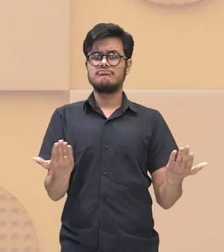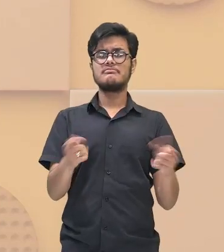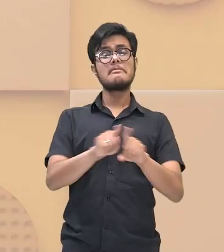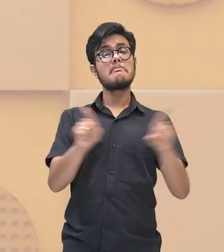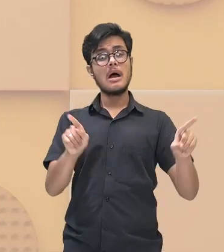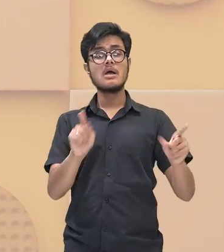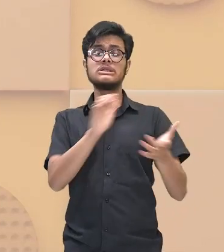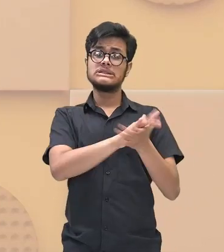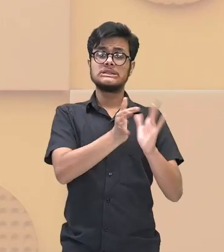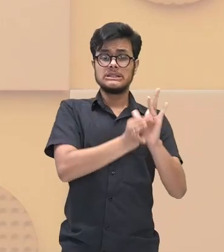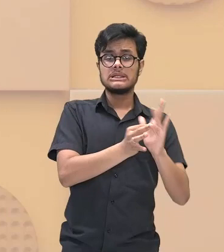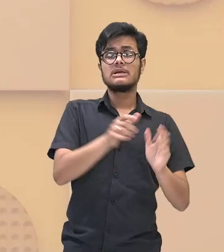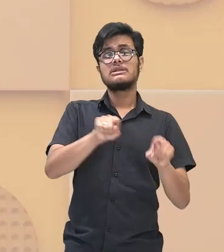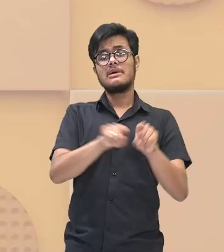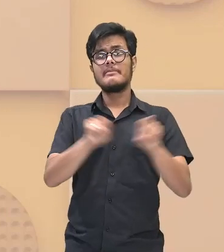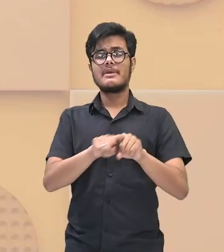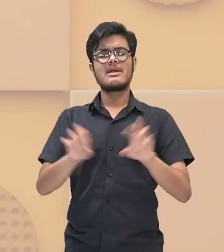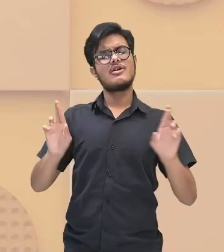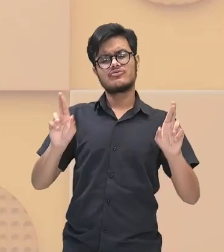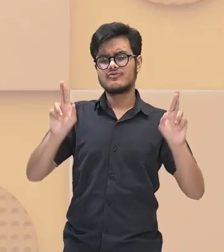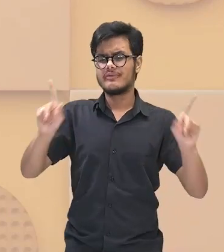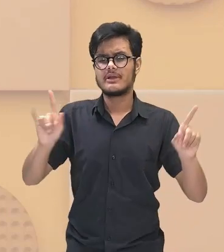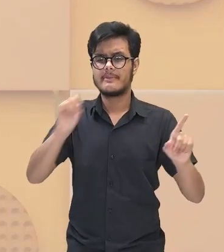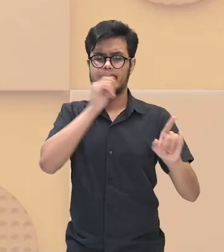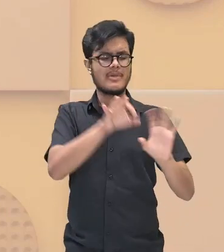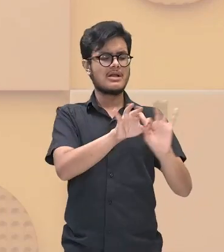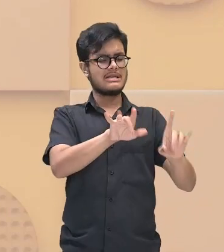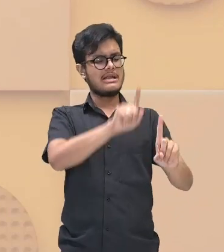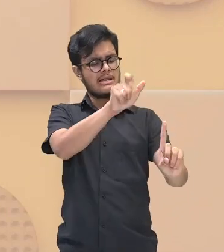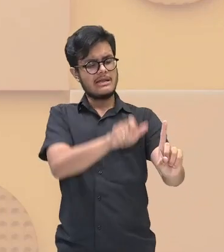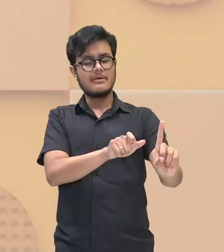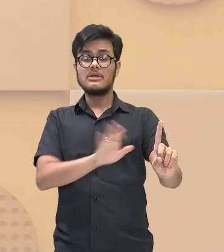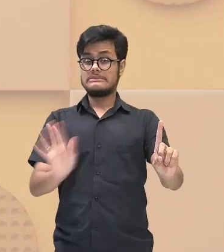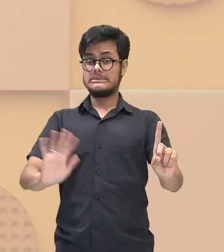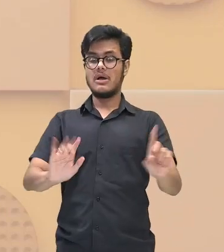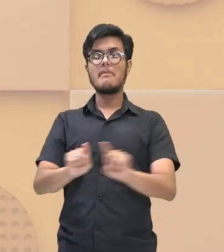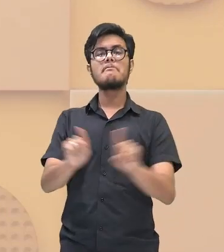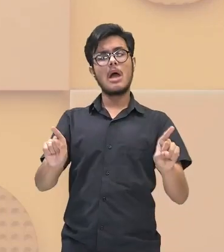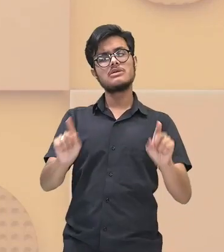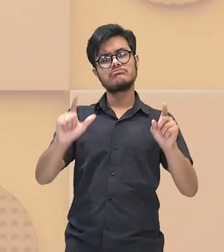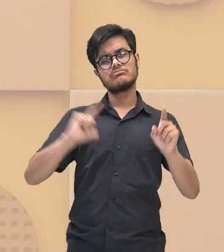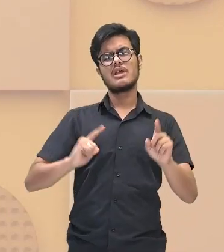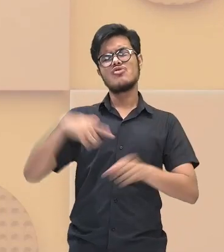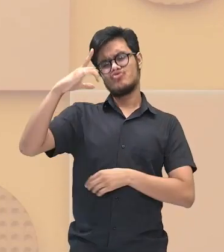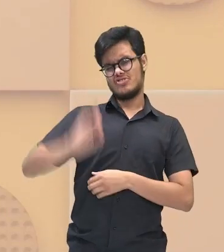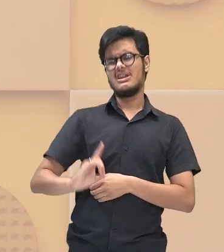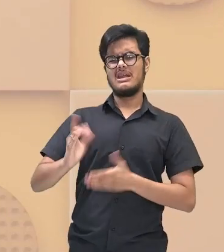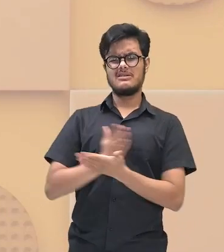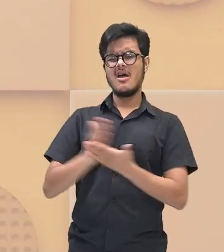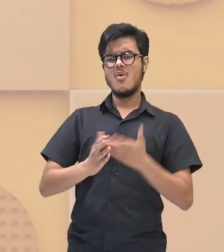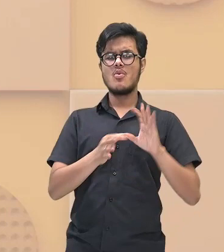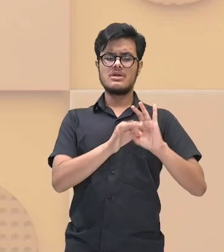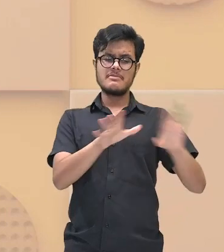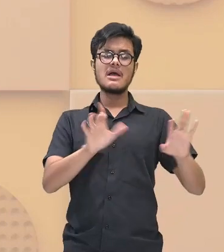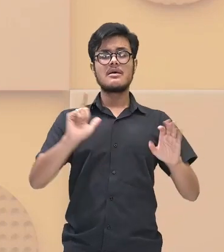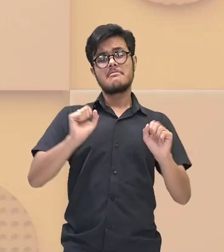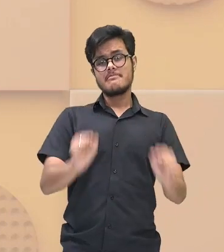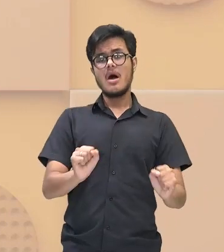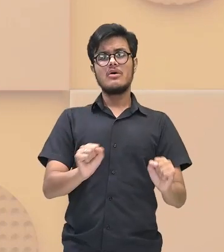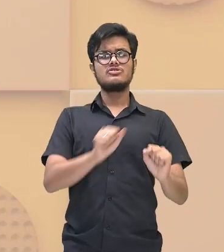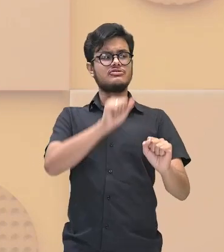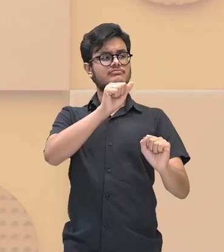mesma condição de que ele ser ali um homem, né, livre, mas ele tinha ali uma certa liberdade em que ele